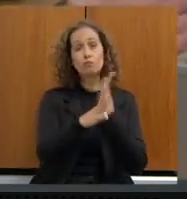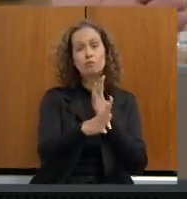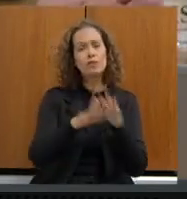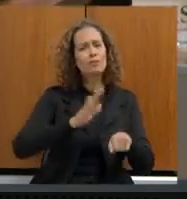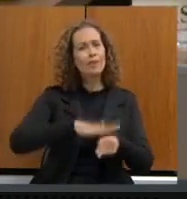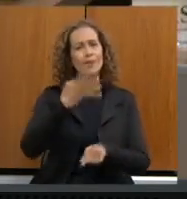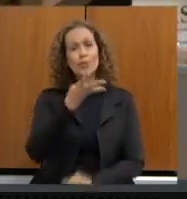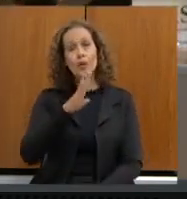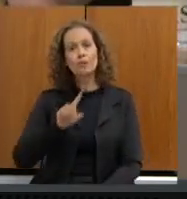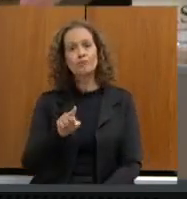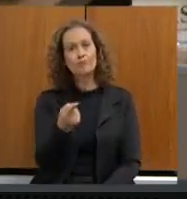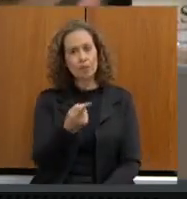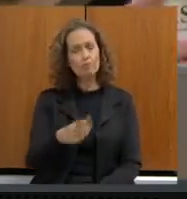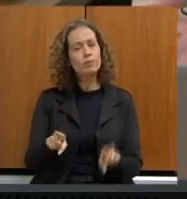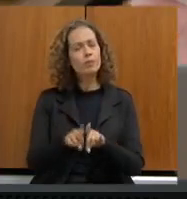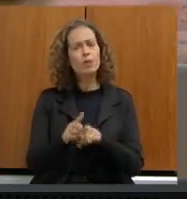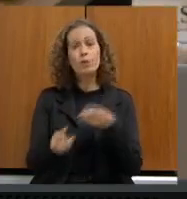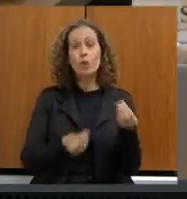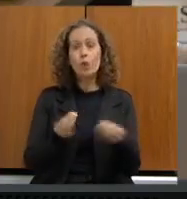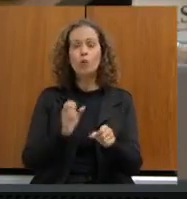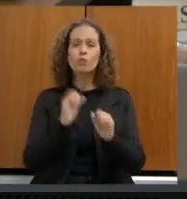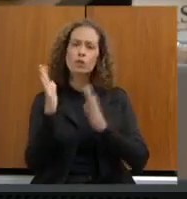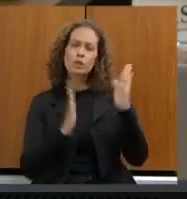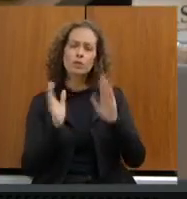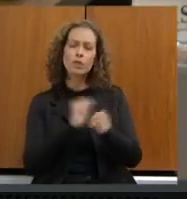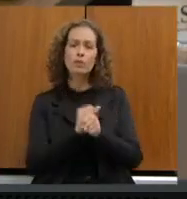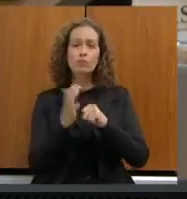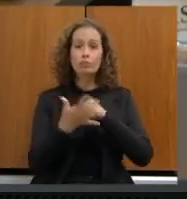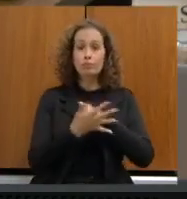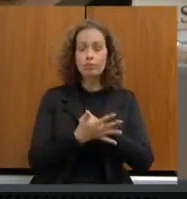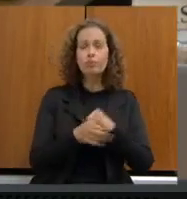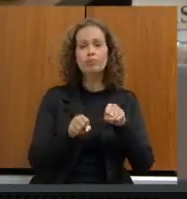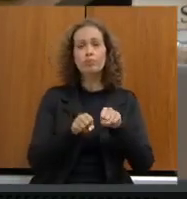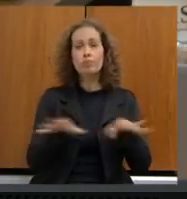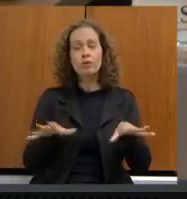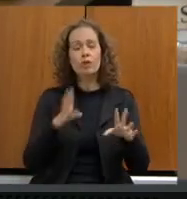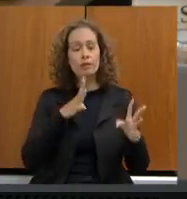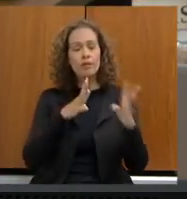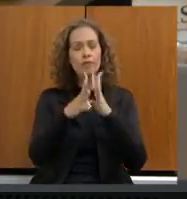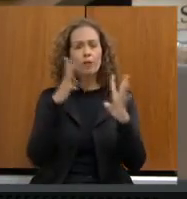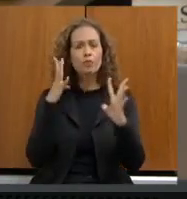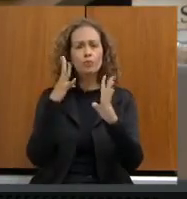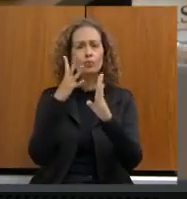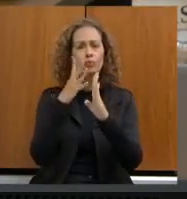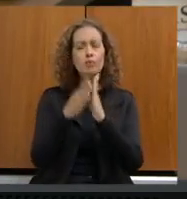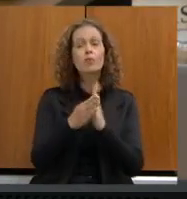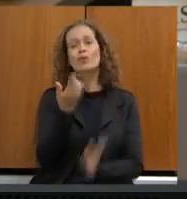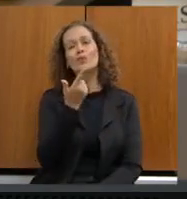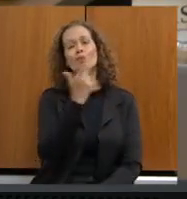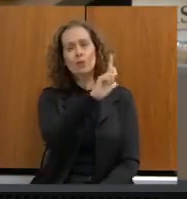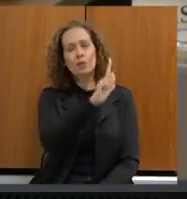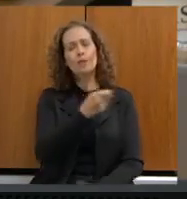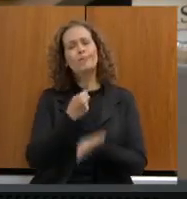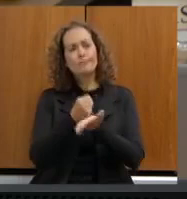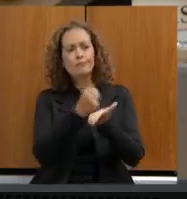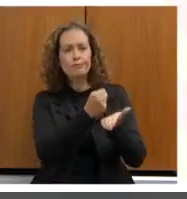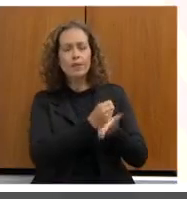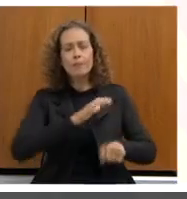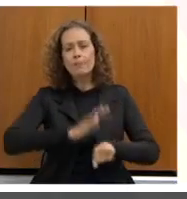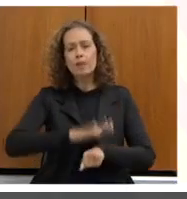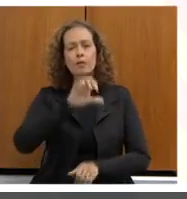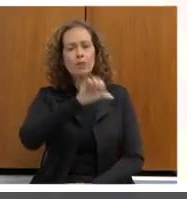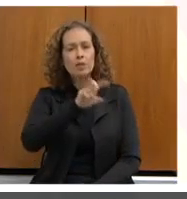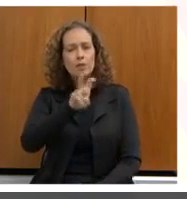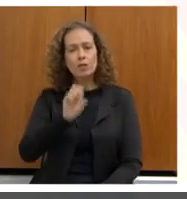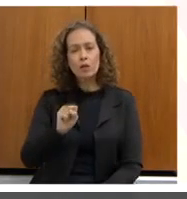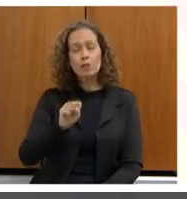nesse período da pandemia como a gente conseguiu fazer essa fila praticamente dizer ou ela no foram realizados mais de 900